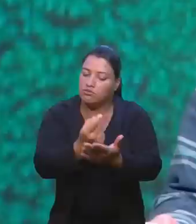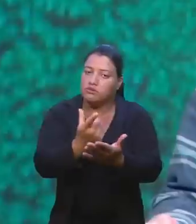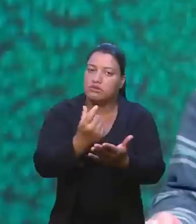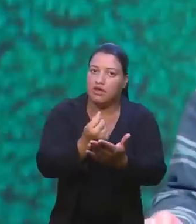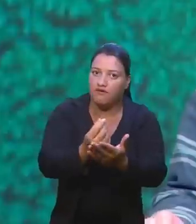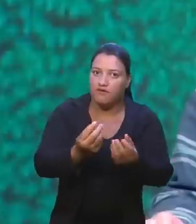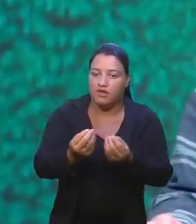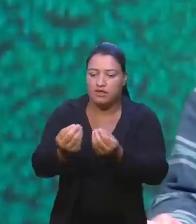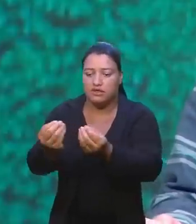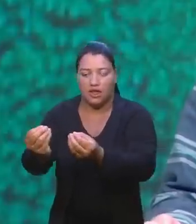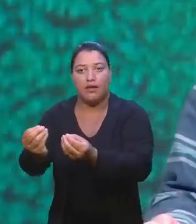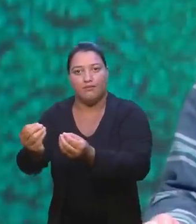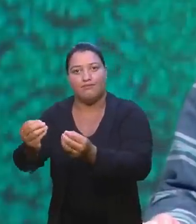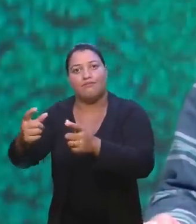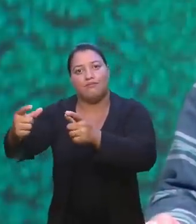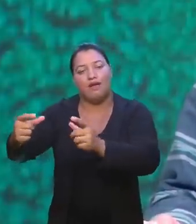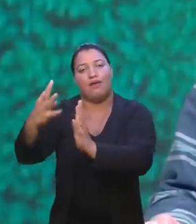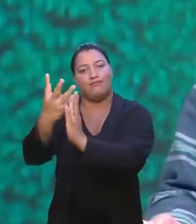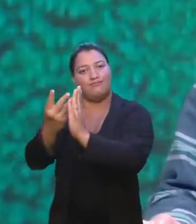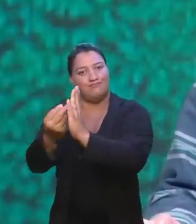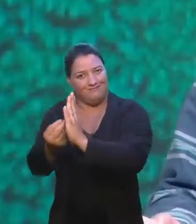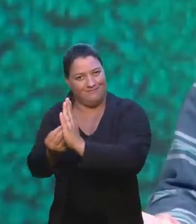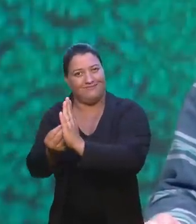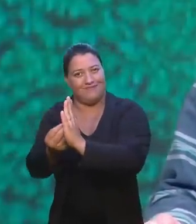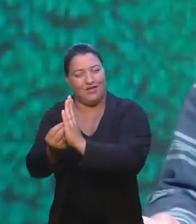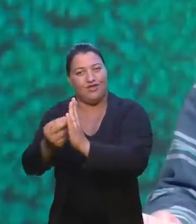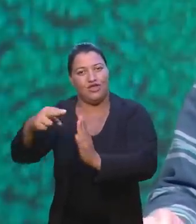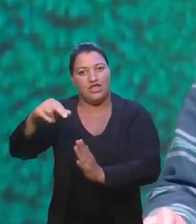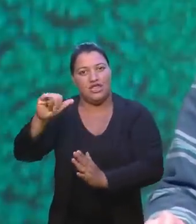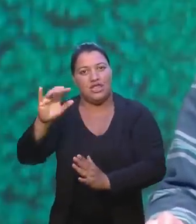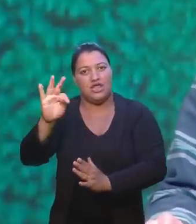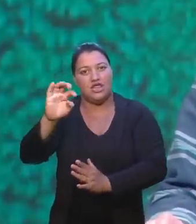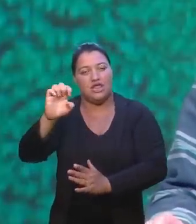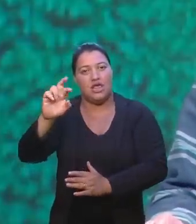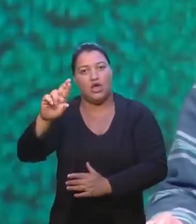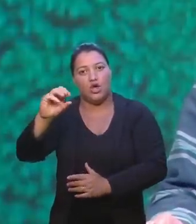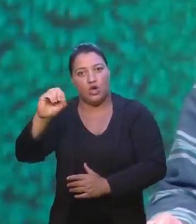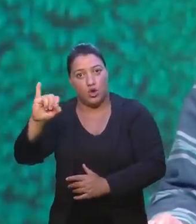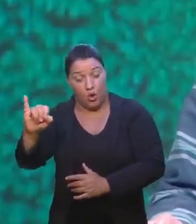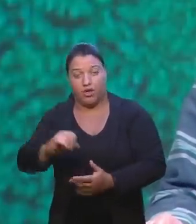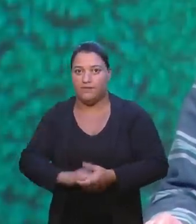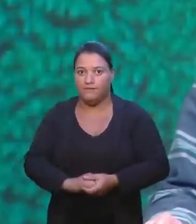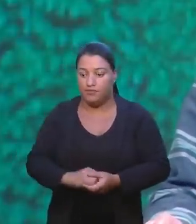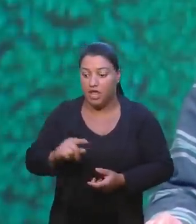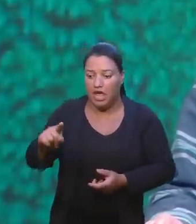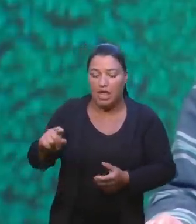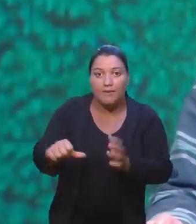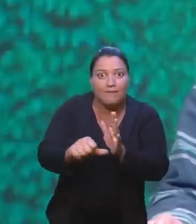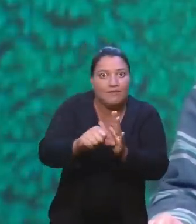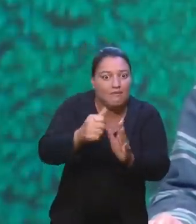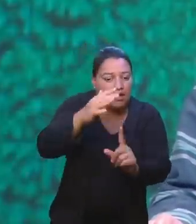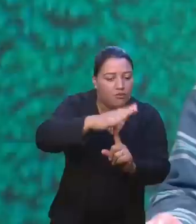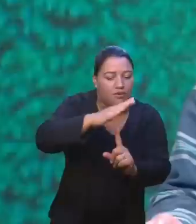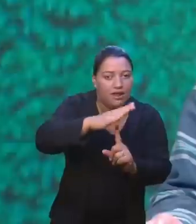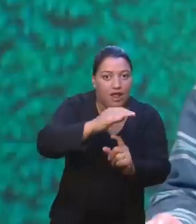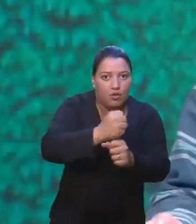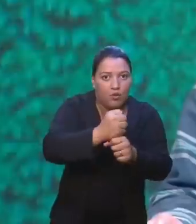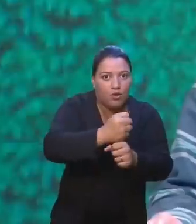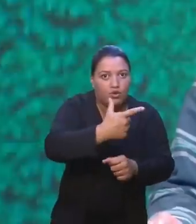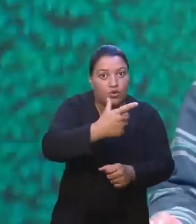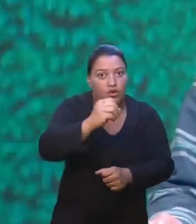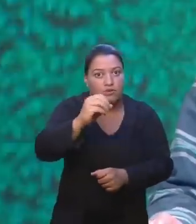Niterói, Rio de Janeiro. Alessandro veio pela primeira vez ao Paraná em 2001, proferindo palestra em